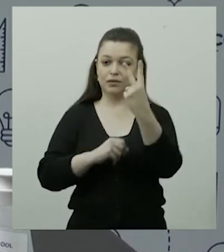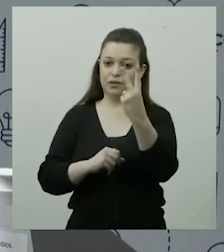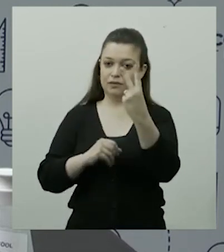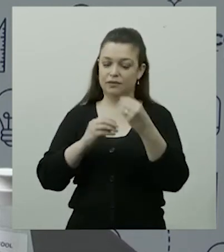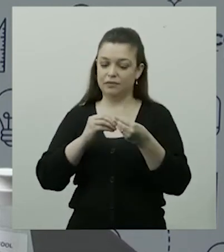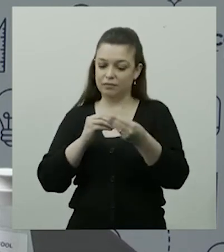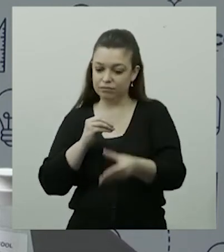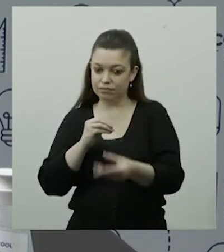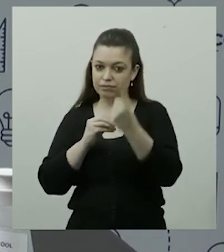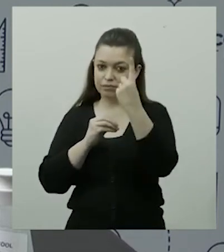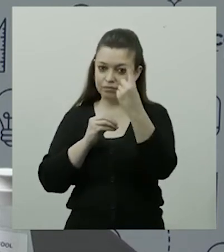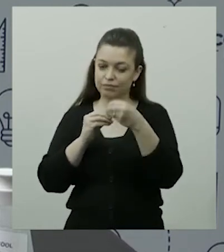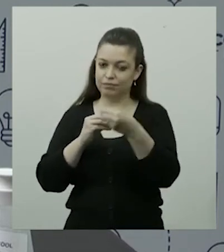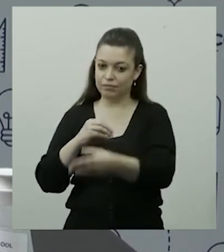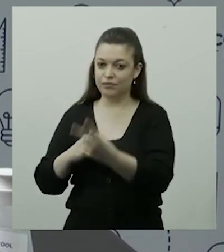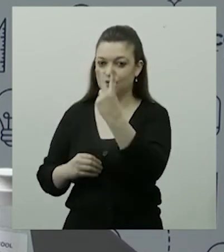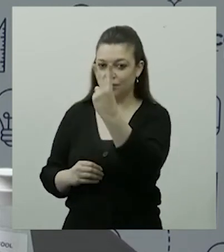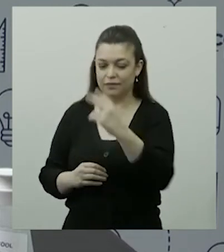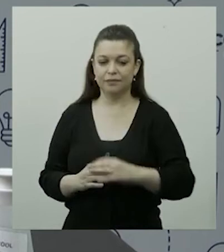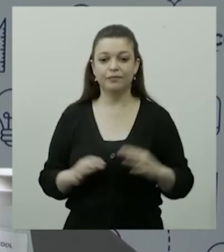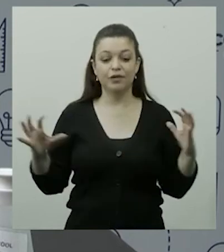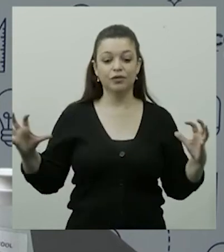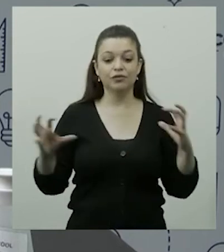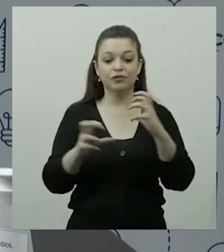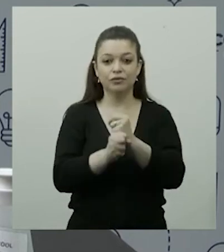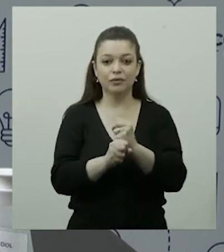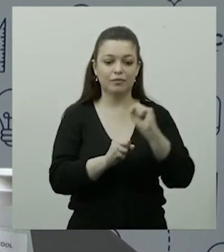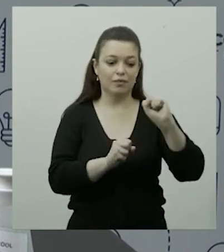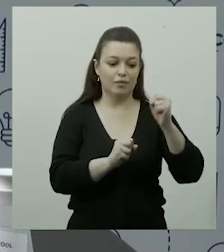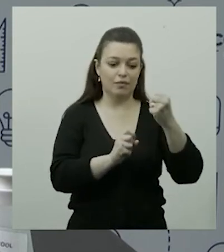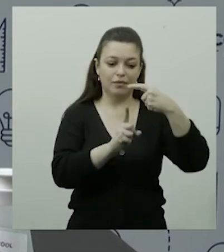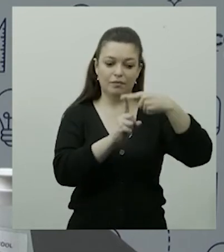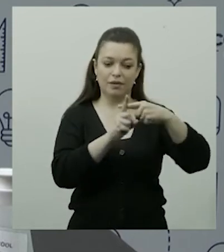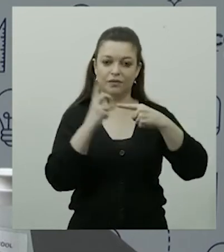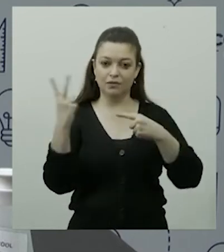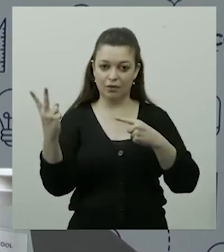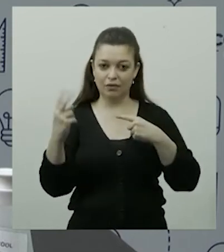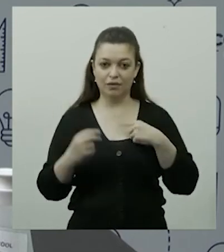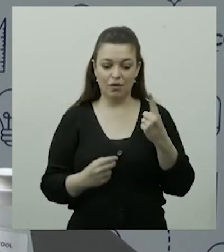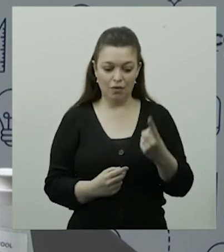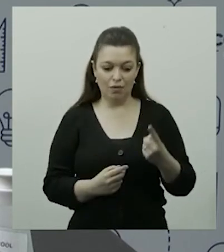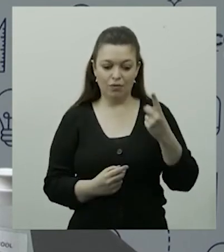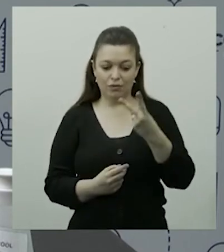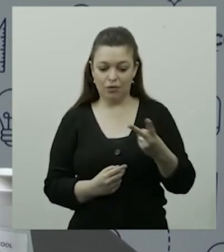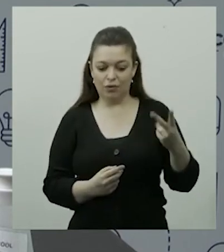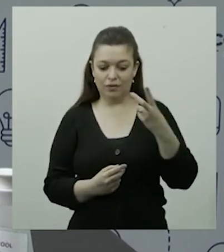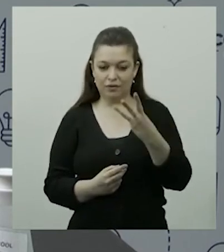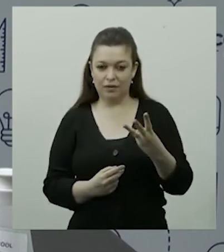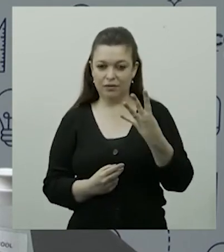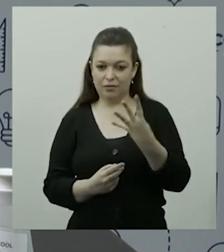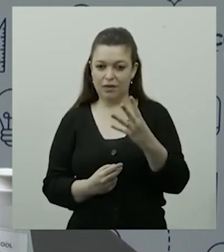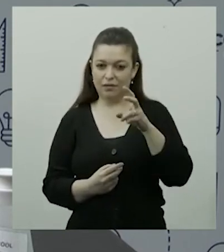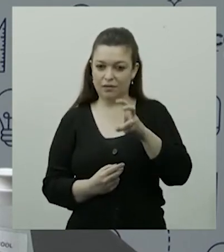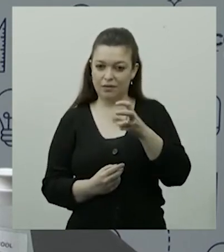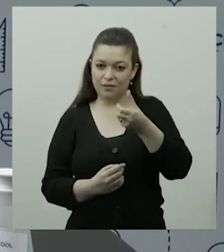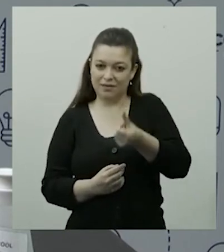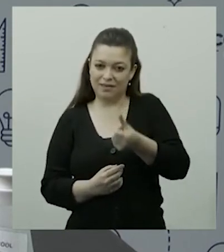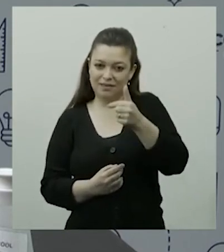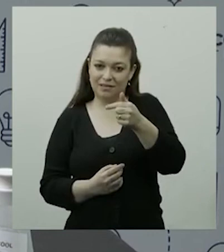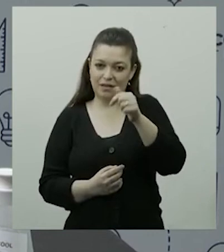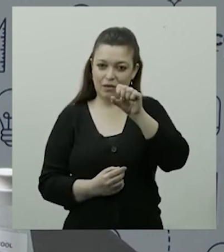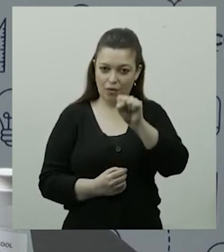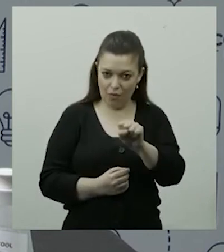1, 2. Quanto eu tenho aqui? 1, 2, 3, 4, 5, 6,